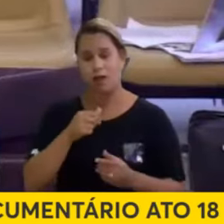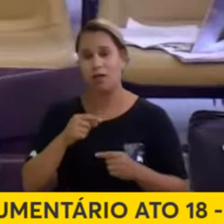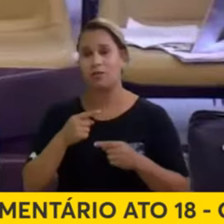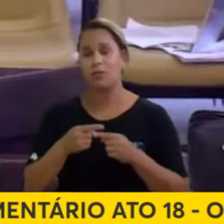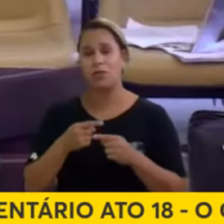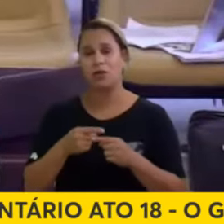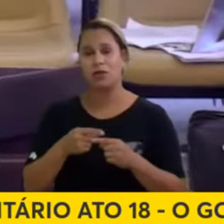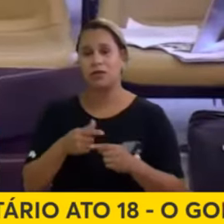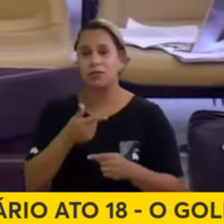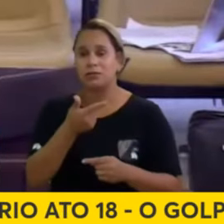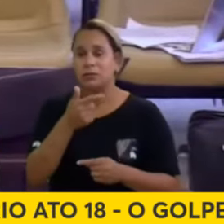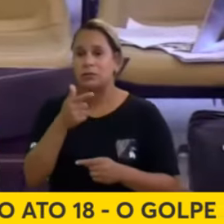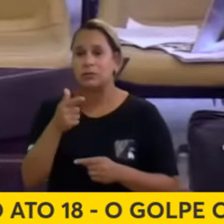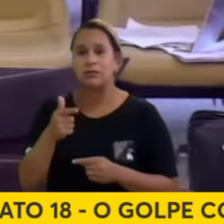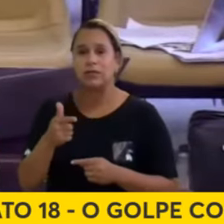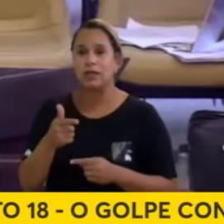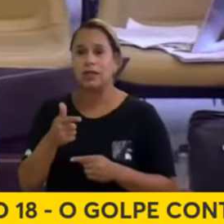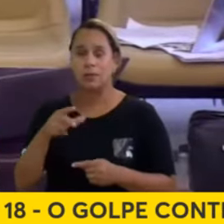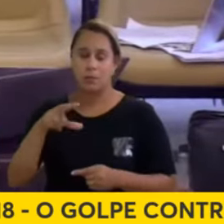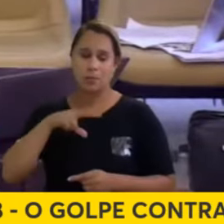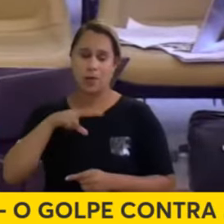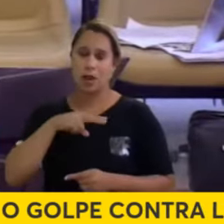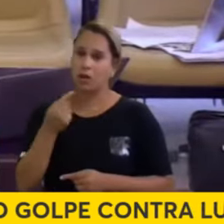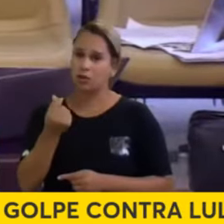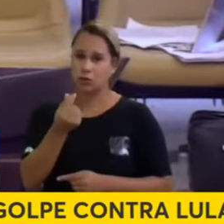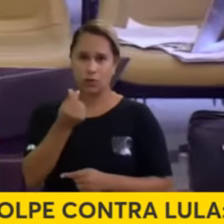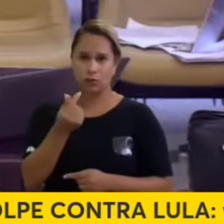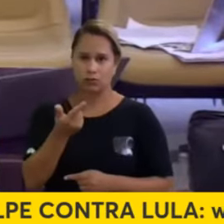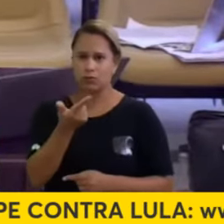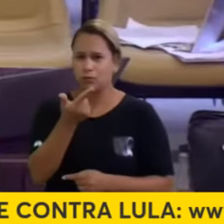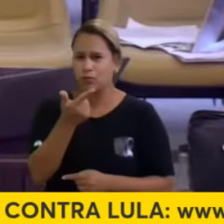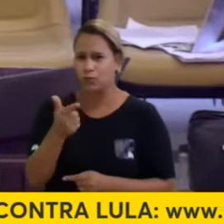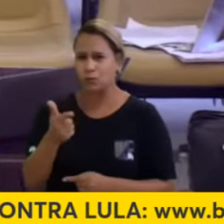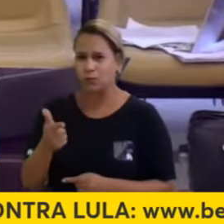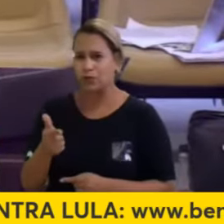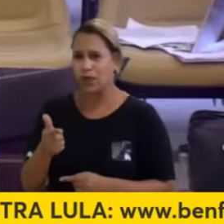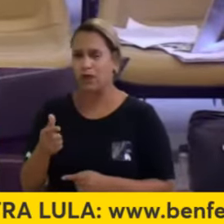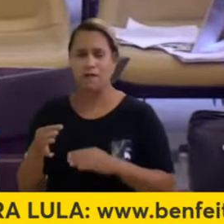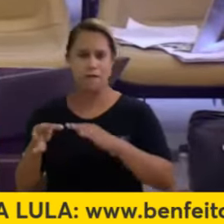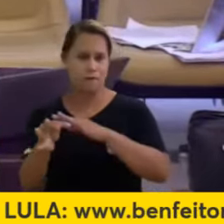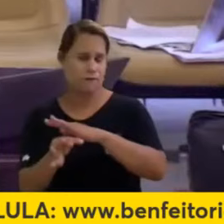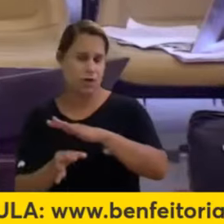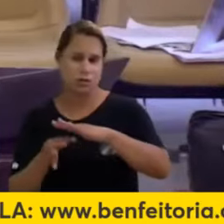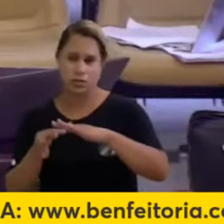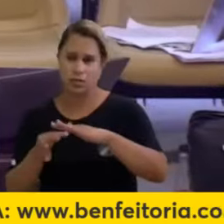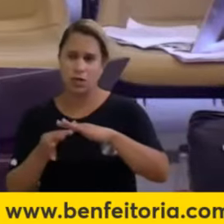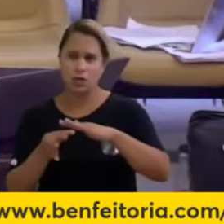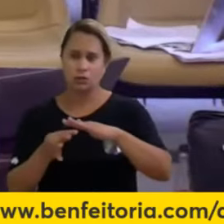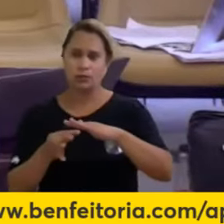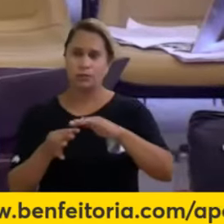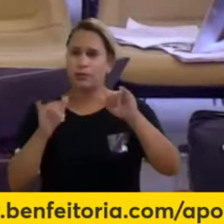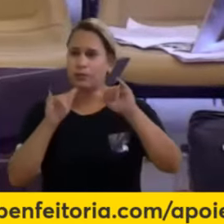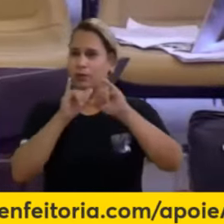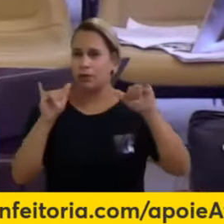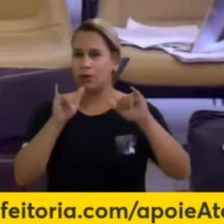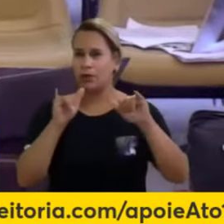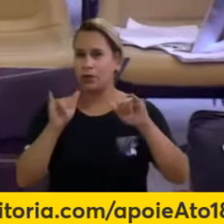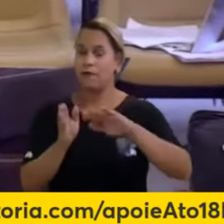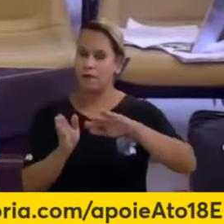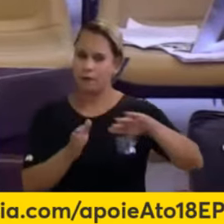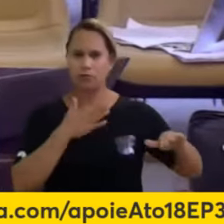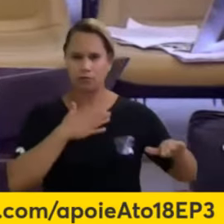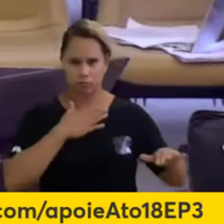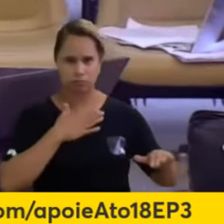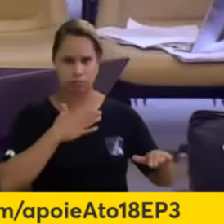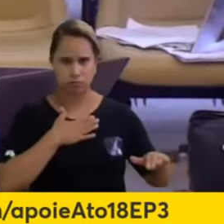dinheiro público e aqui não tem nenhum fornecedor da campanha que é fora o meu escritório e o segurança